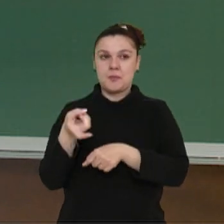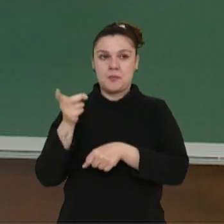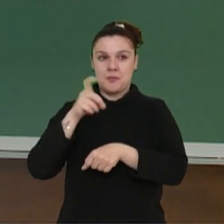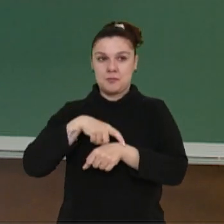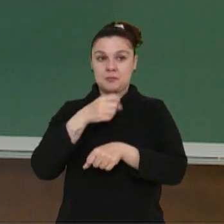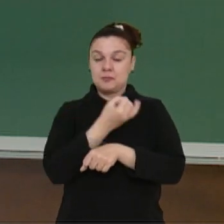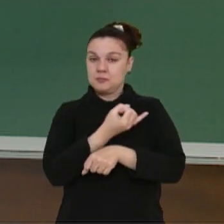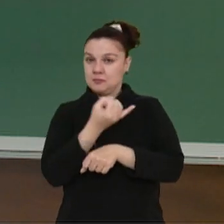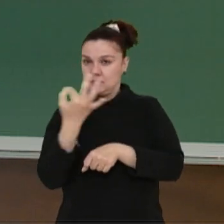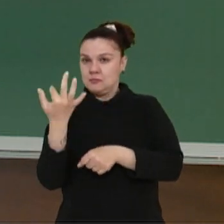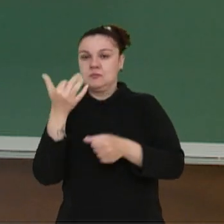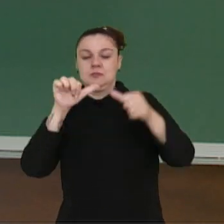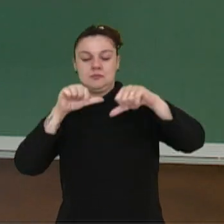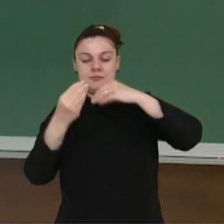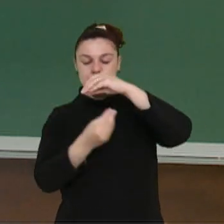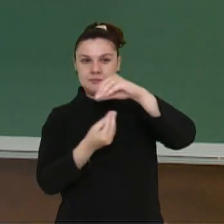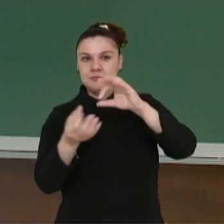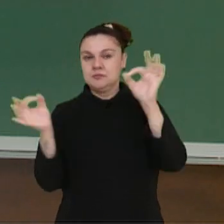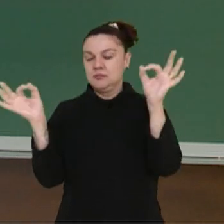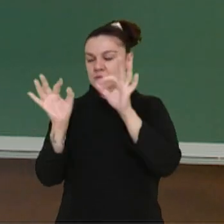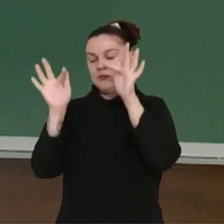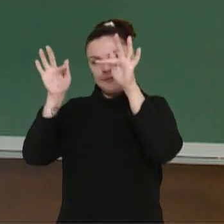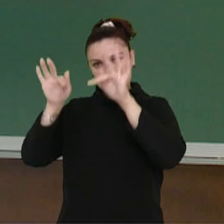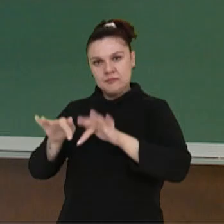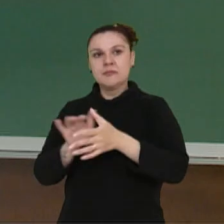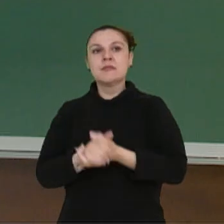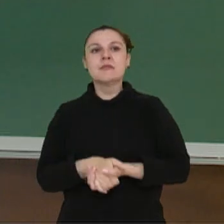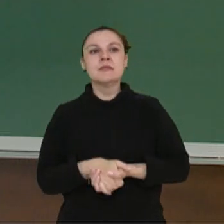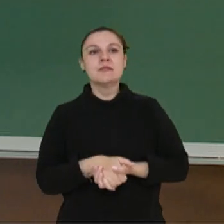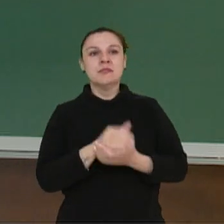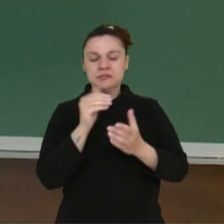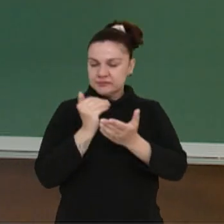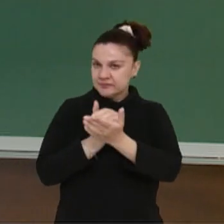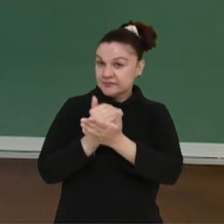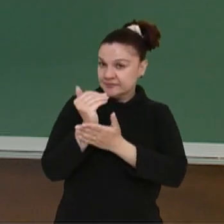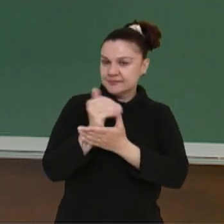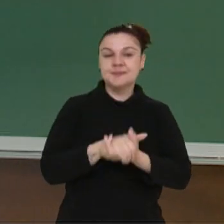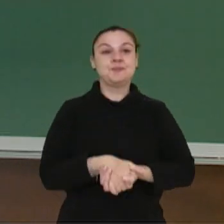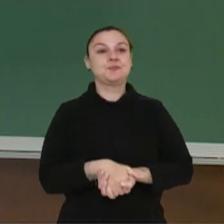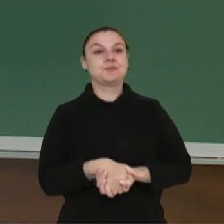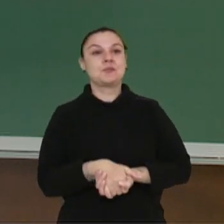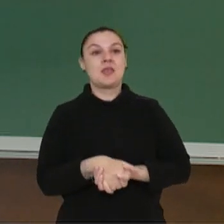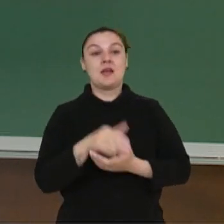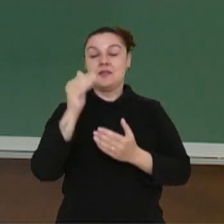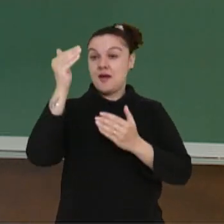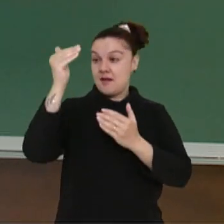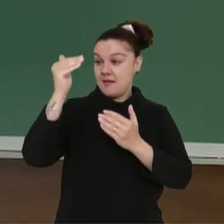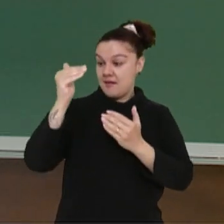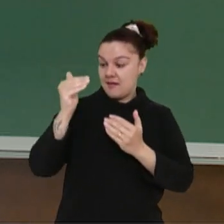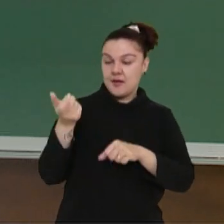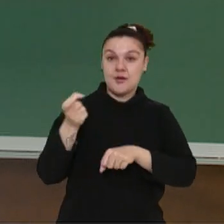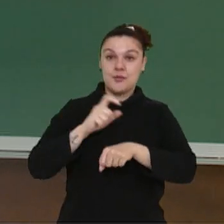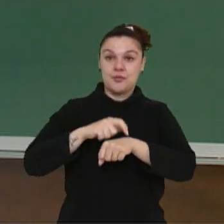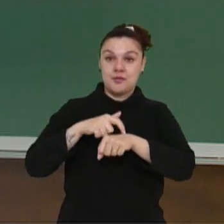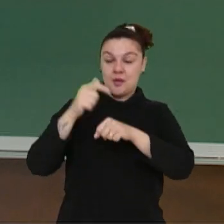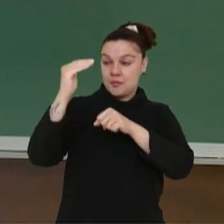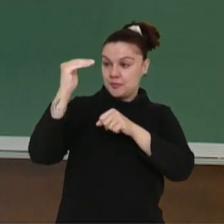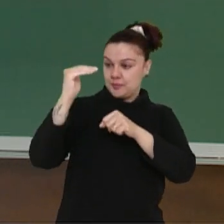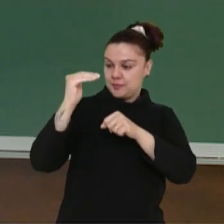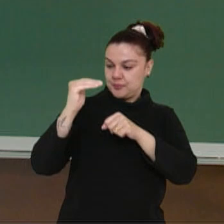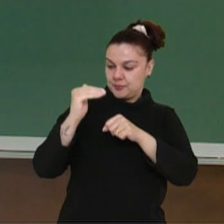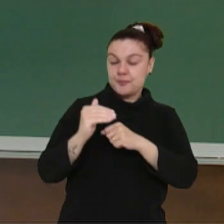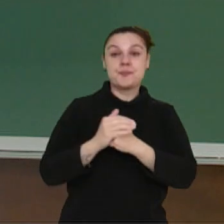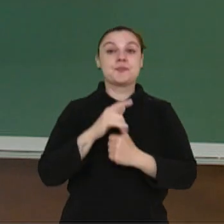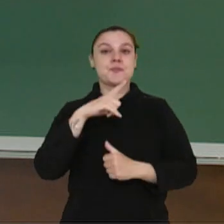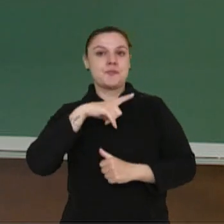quantidade eu tenho dos reagentes, não tenho nada do produto e a reação começa. Vai passando o tempo, a reação vai caminhando,